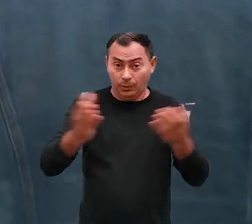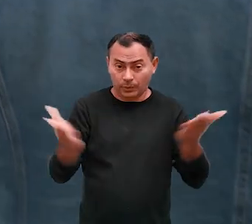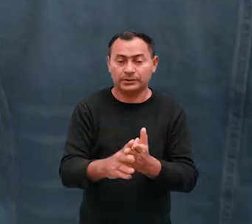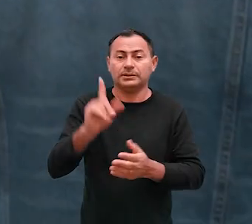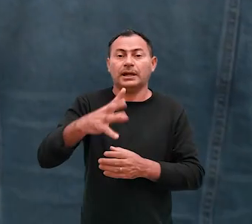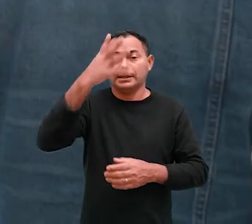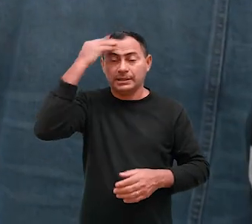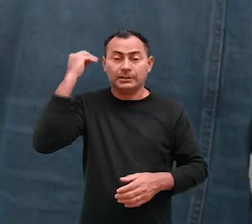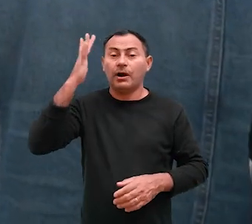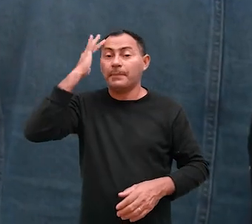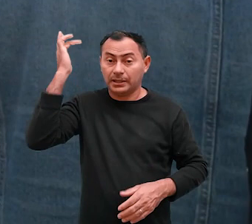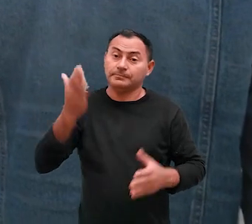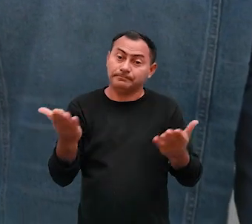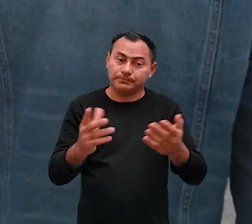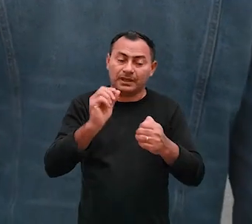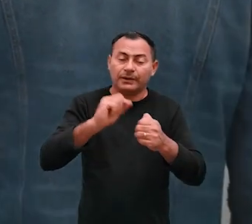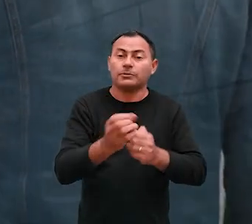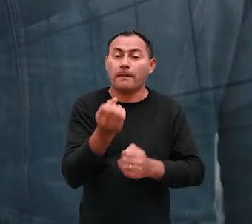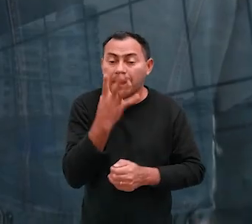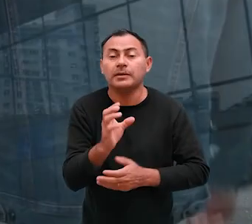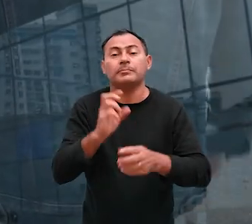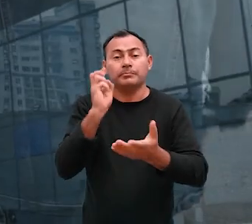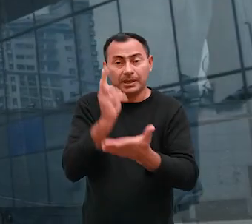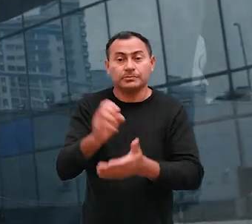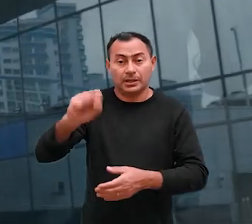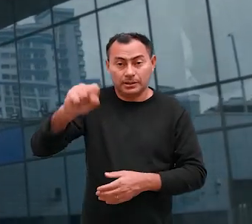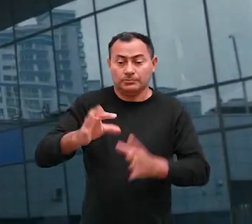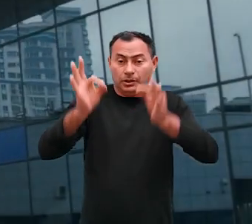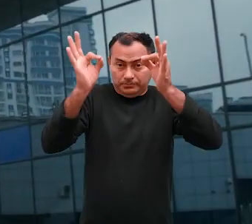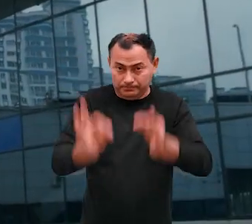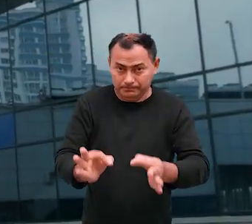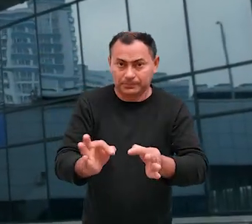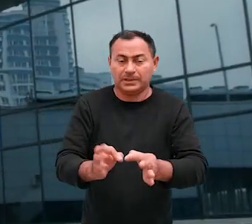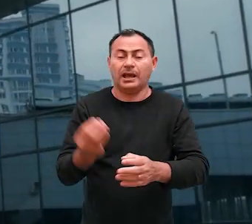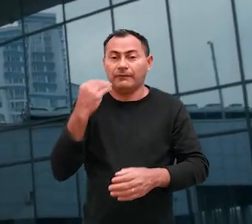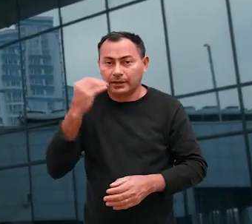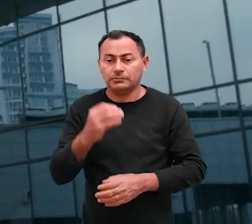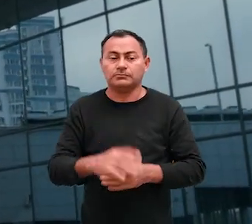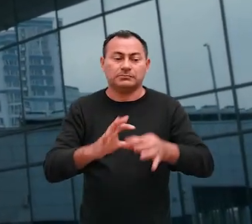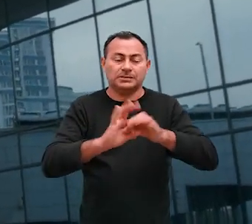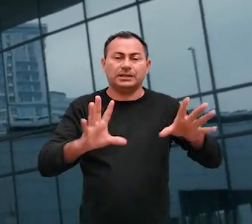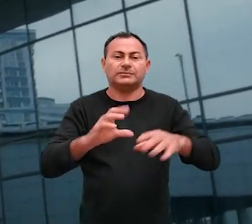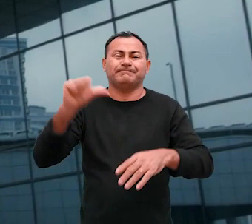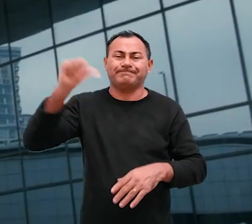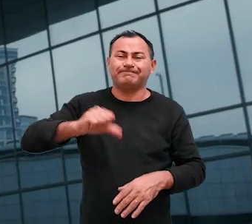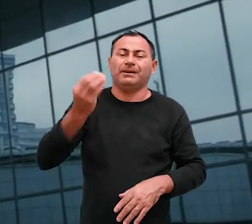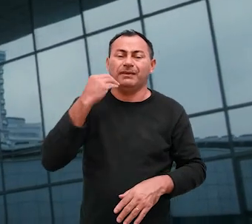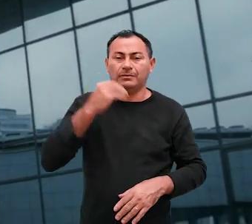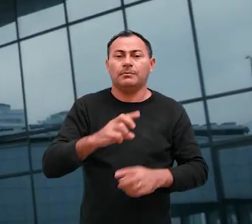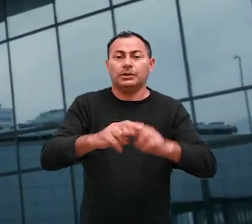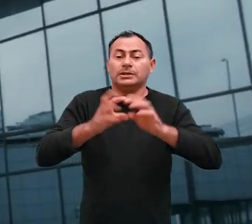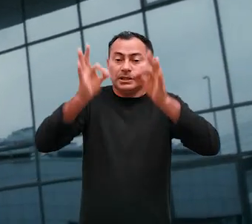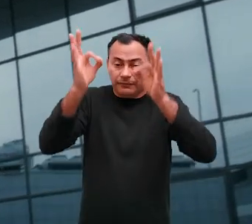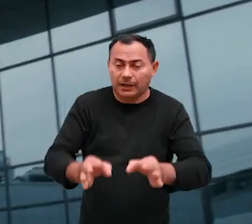hoje será esquecido amanhã. Faça o bem mesmo assim. A honestidade e a fraqueza o deixam vulnerável?